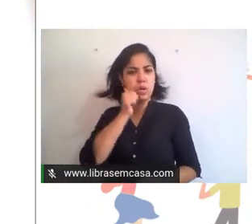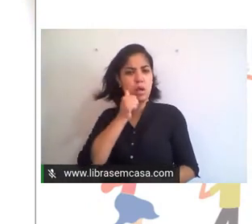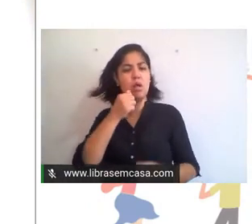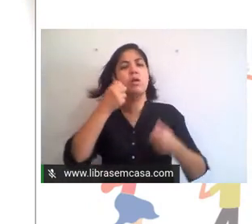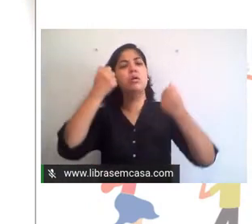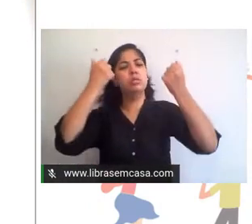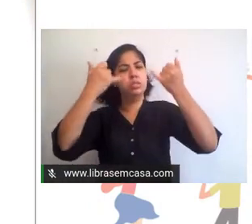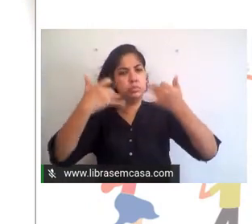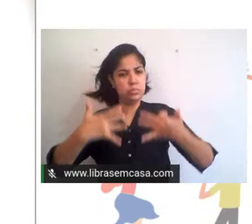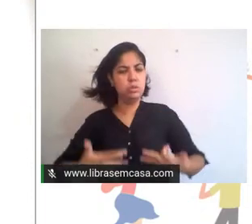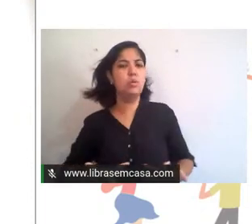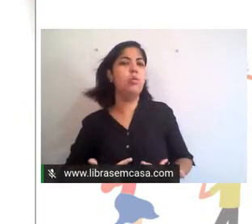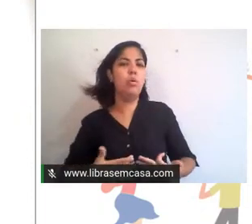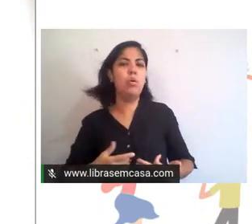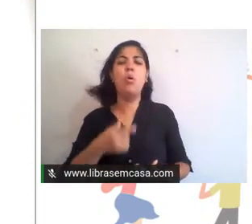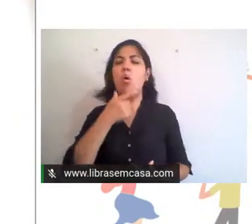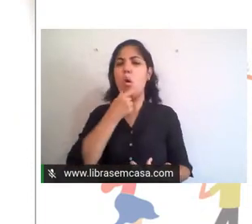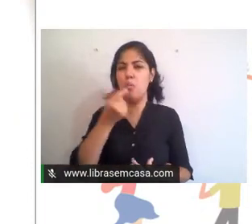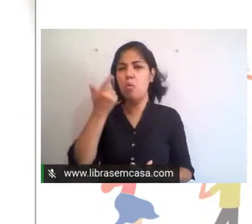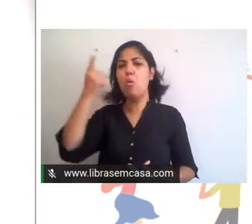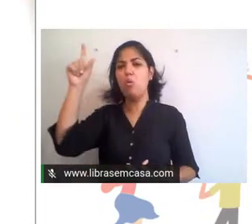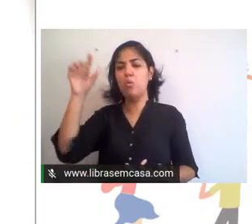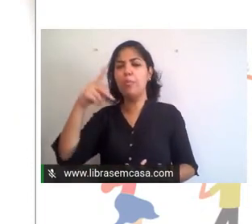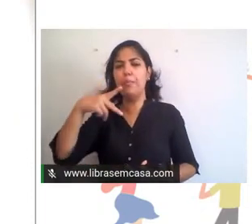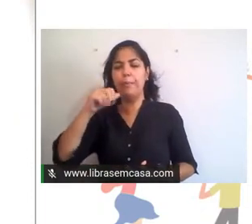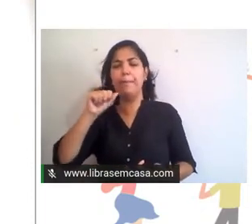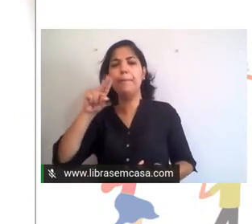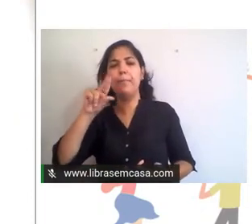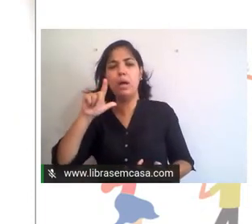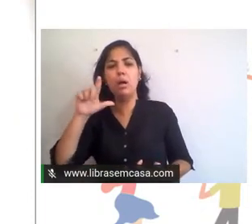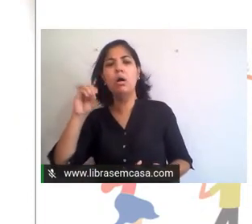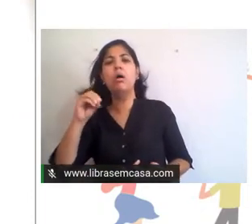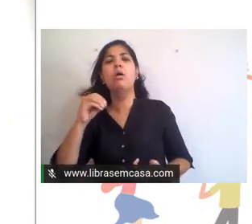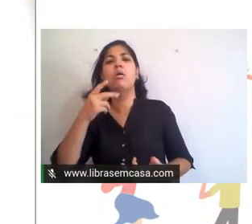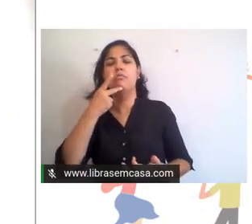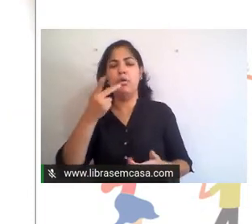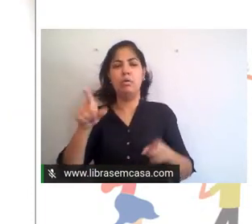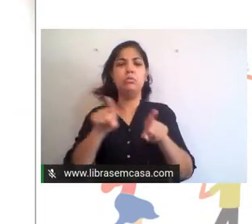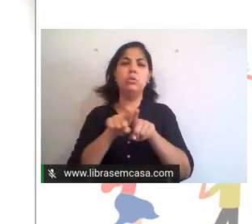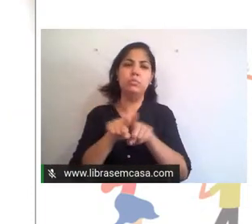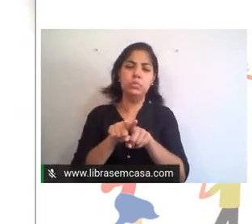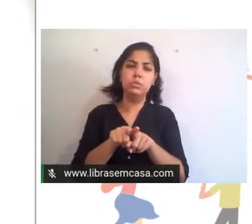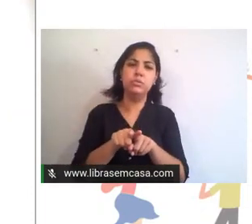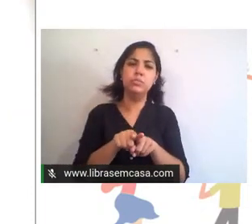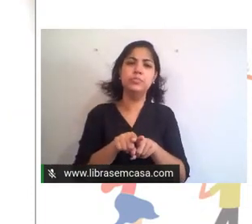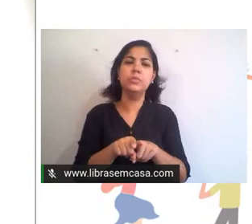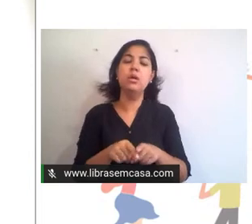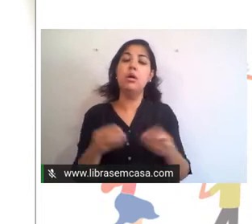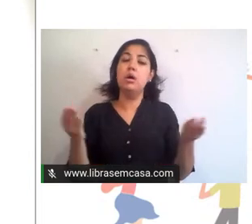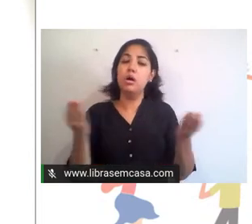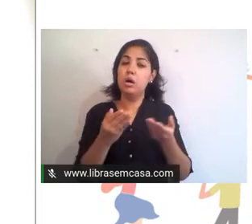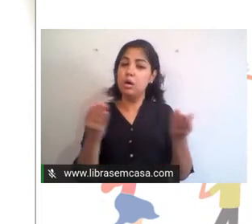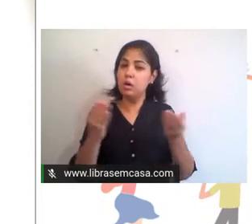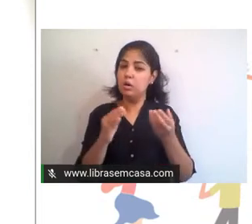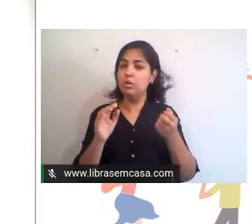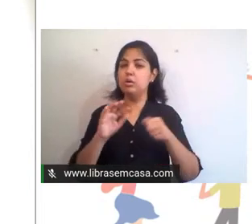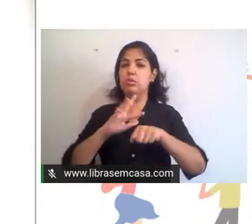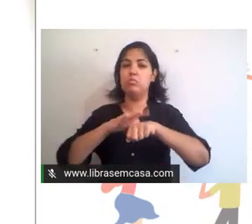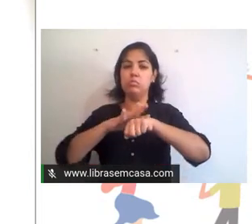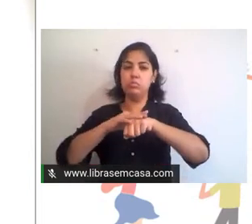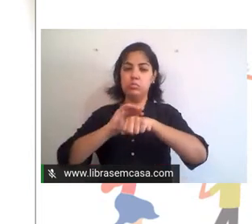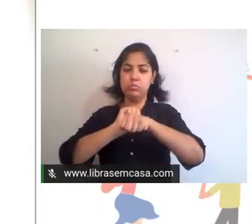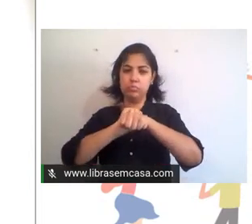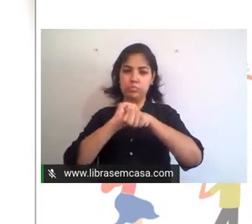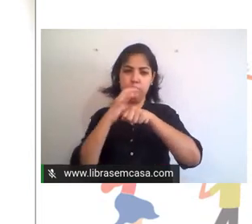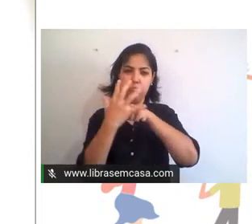as evidências que já, nós já temos, o quanto essa pandemia que a gente está convivendo atualmente, ela é derivada do